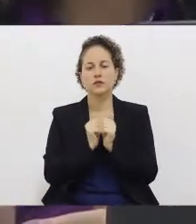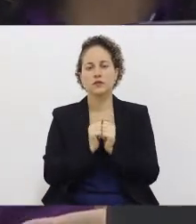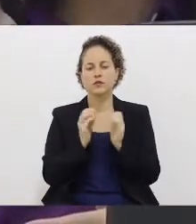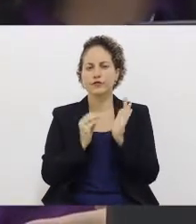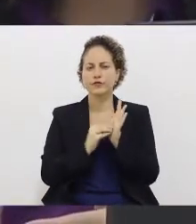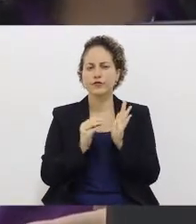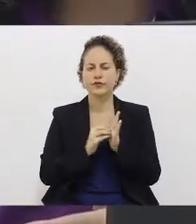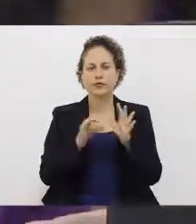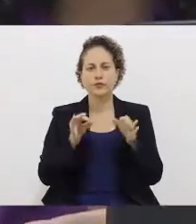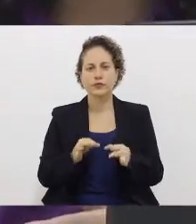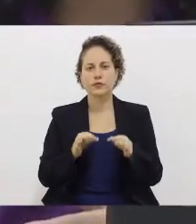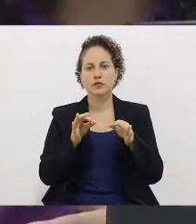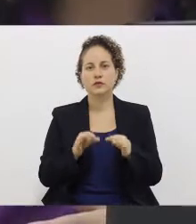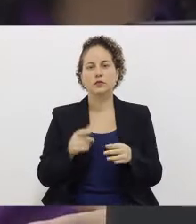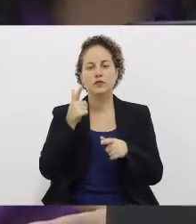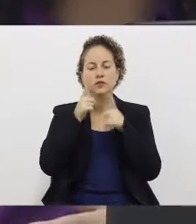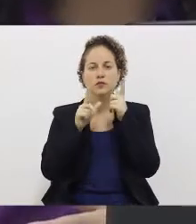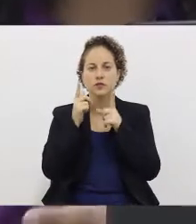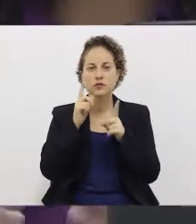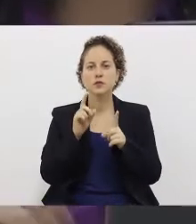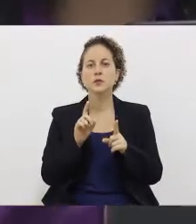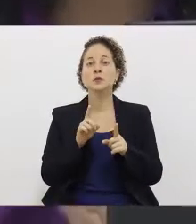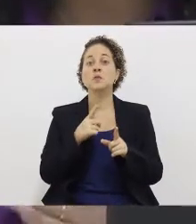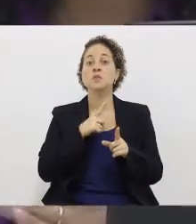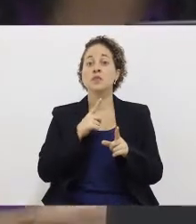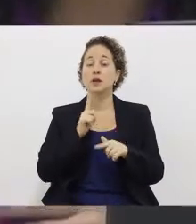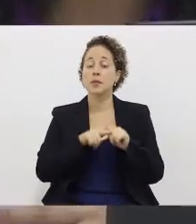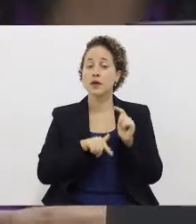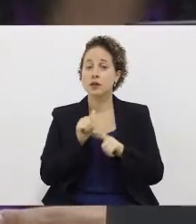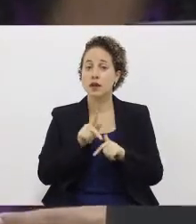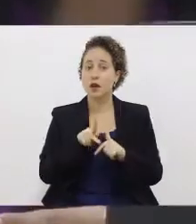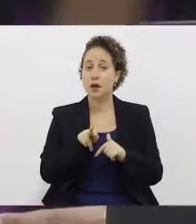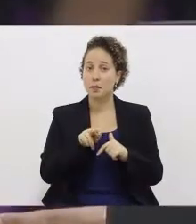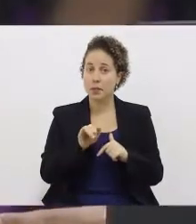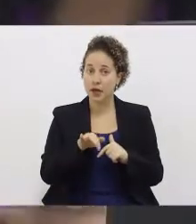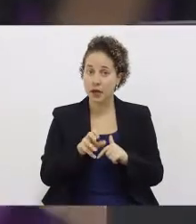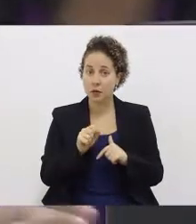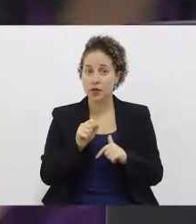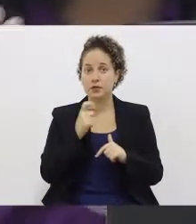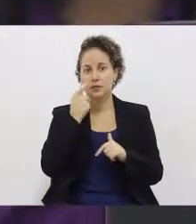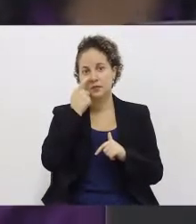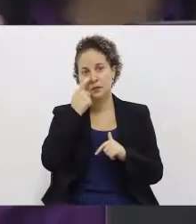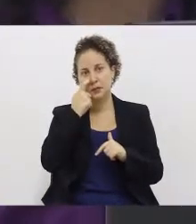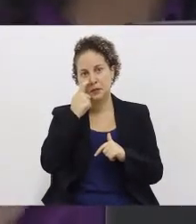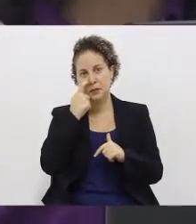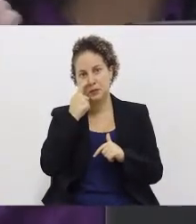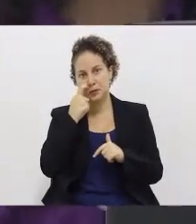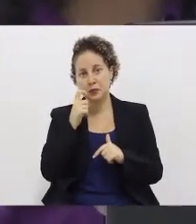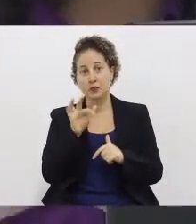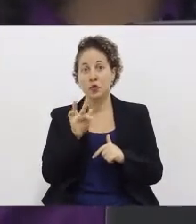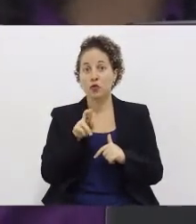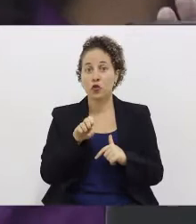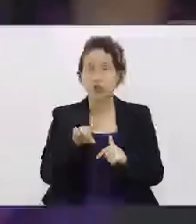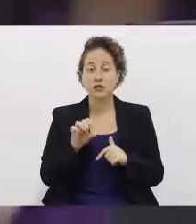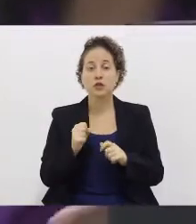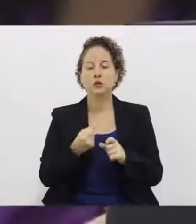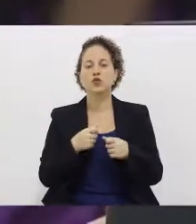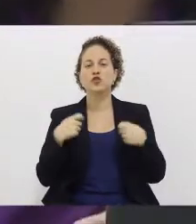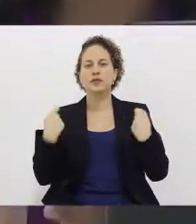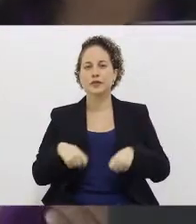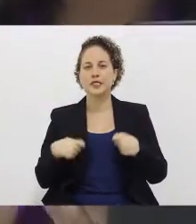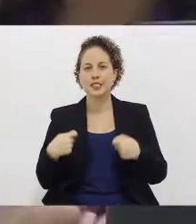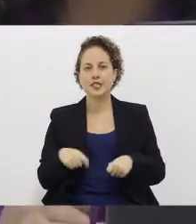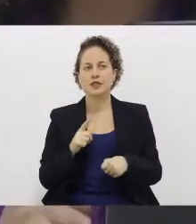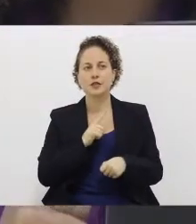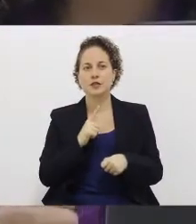incerteza. Mantém-se estoque de matérias-primas, por exemplo, se não houver confiabilidade dos fornecedores. Então, os clientes precisam